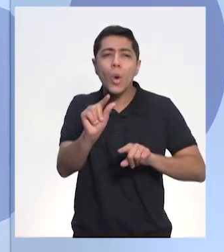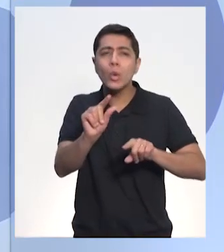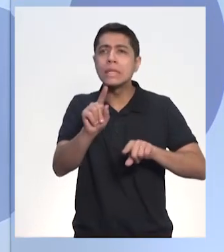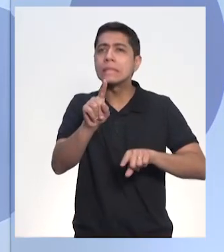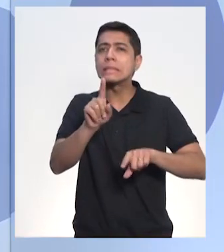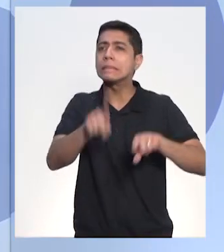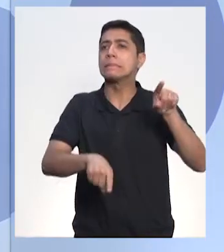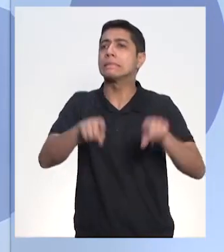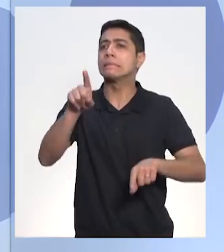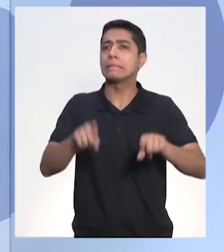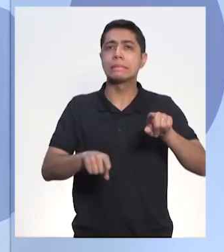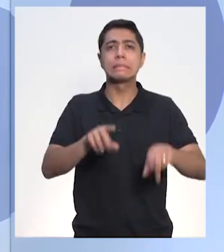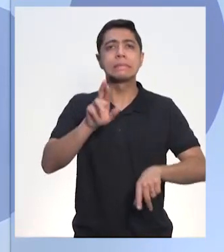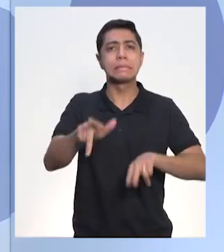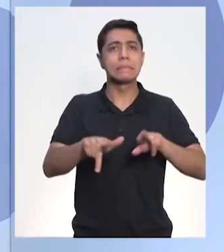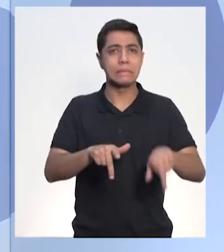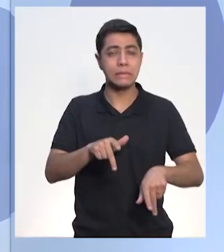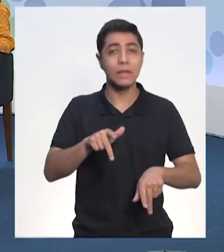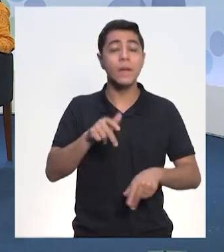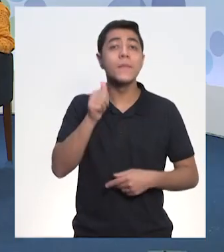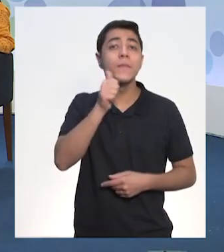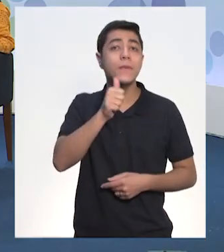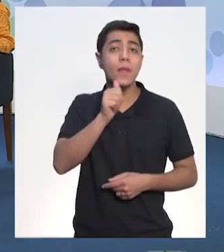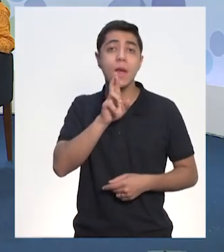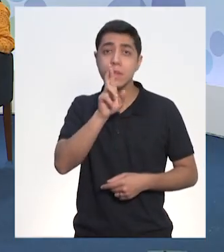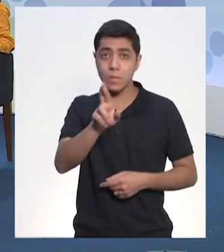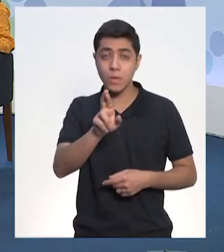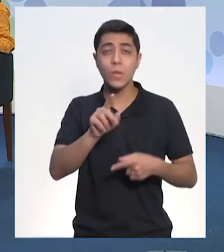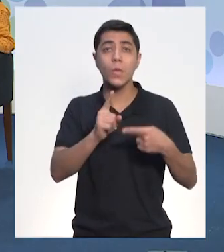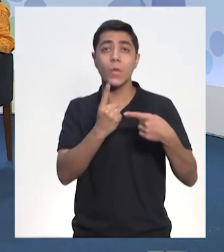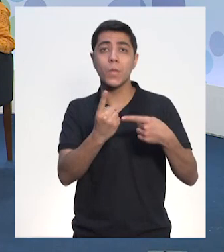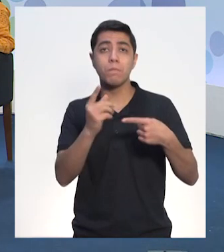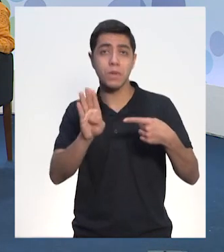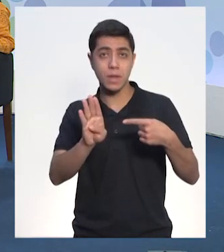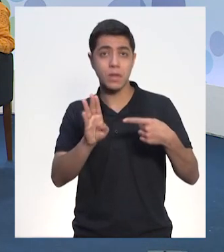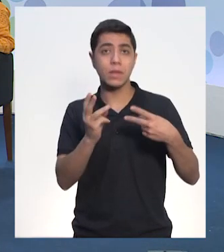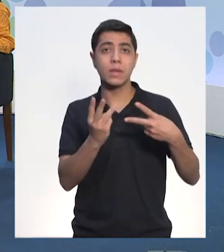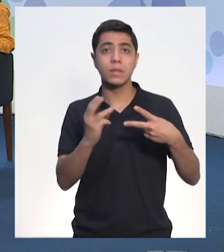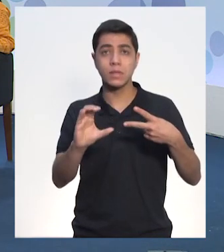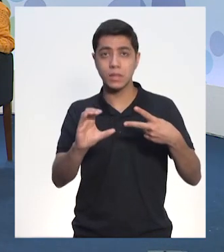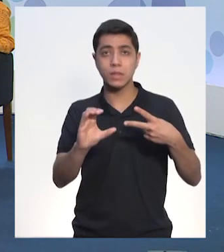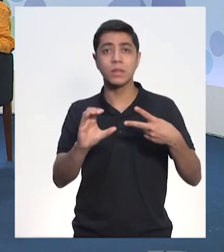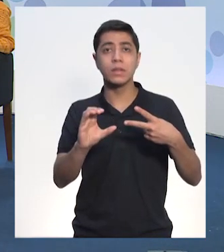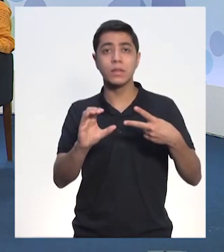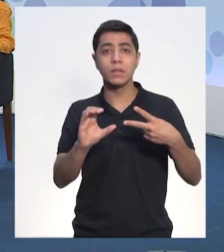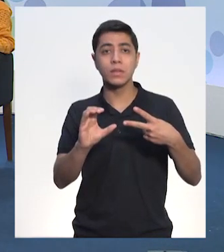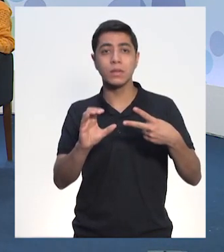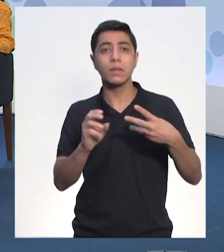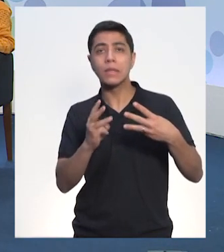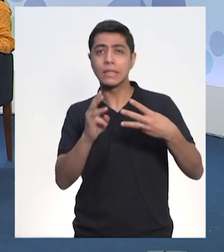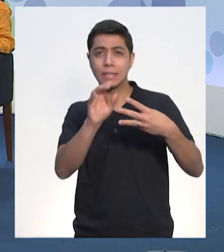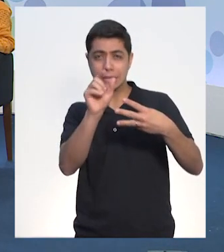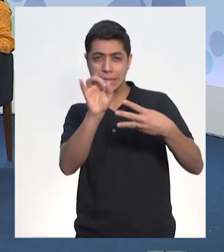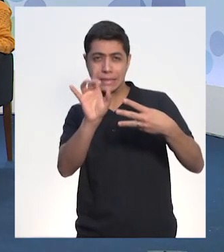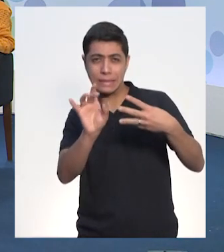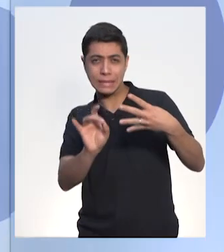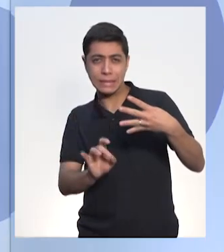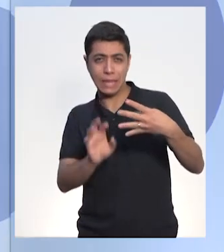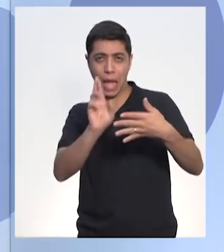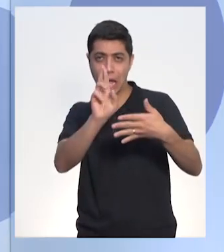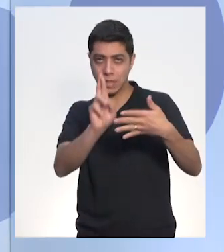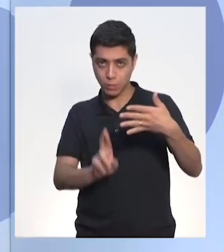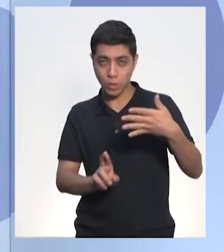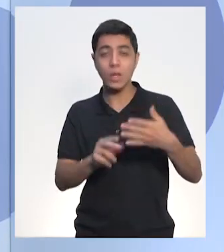Mariane respondeu 1D, 2B, 3C, 4E, 5A. Ok. Já o